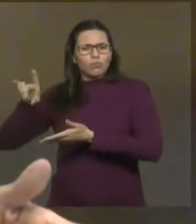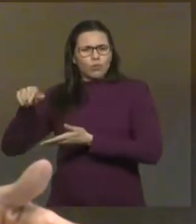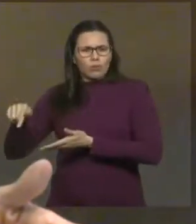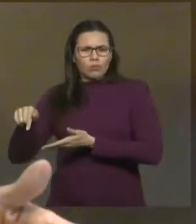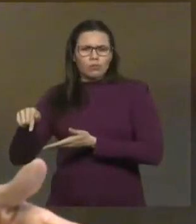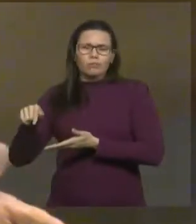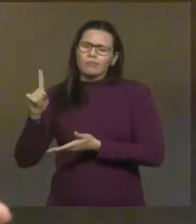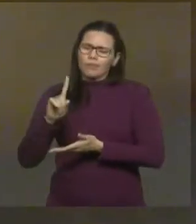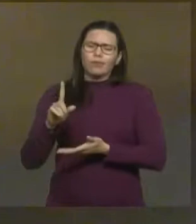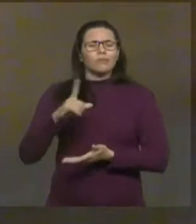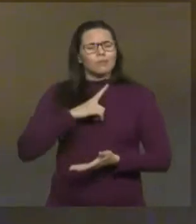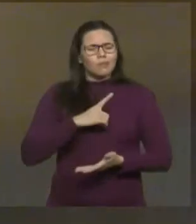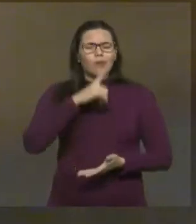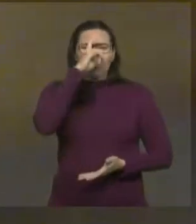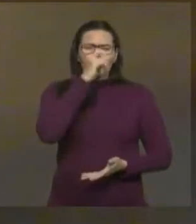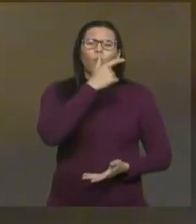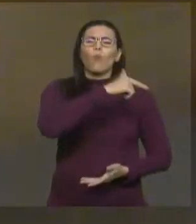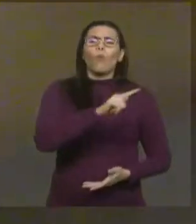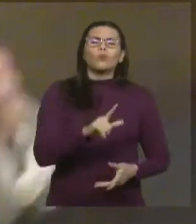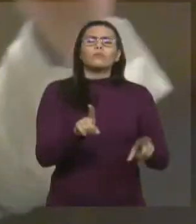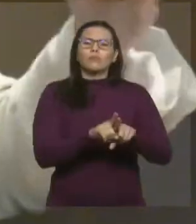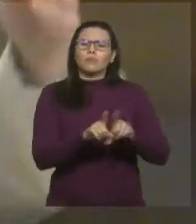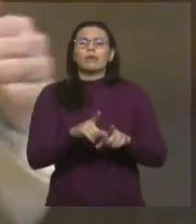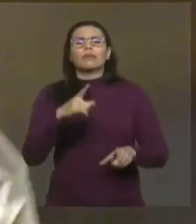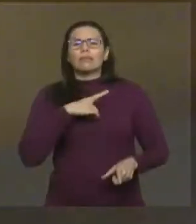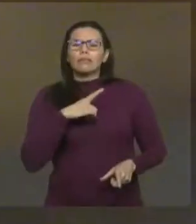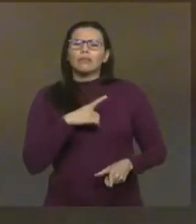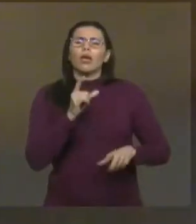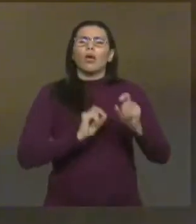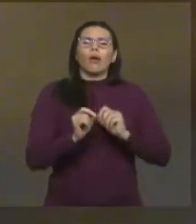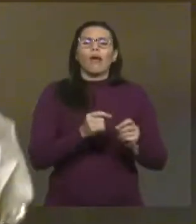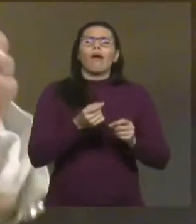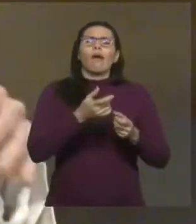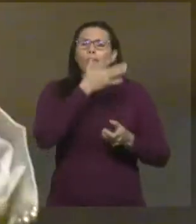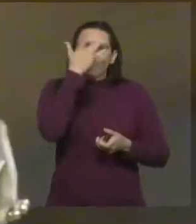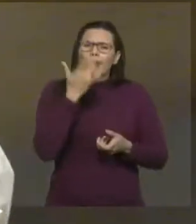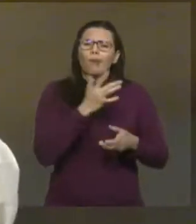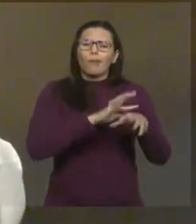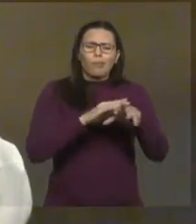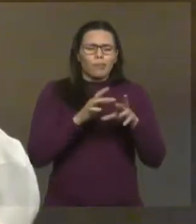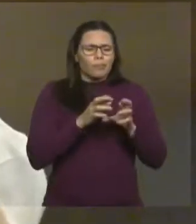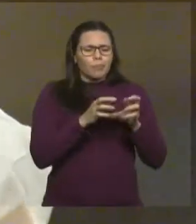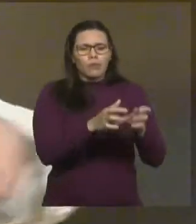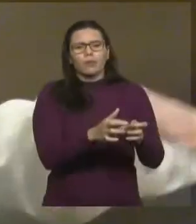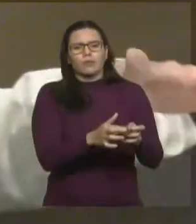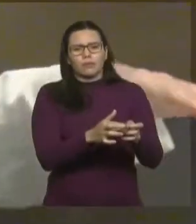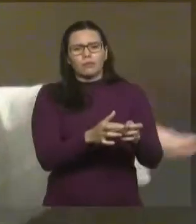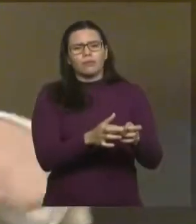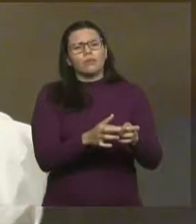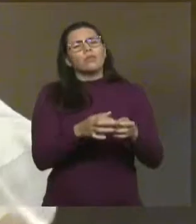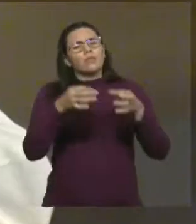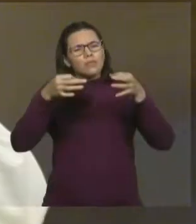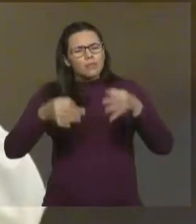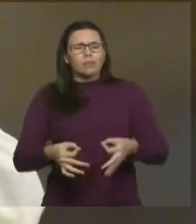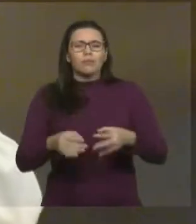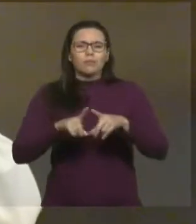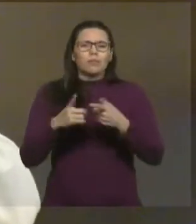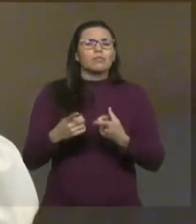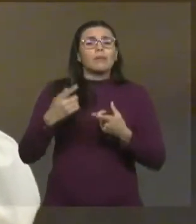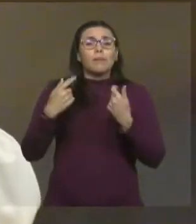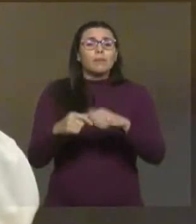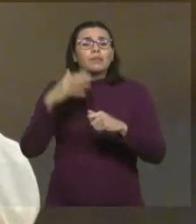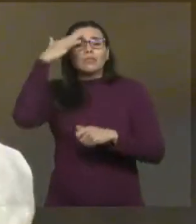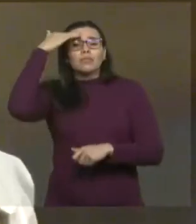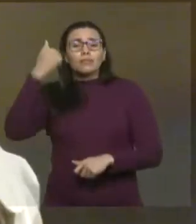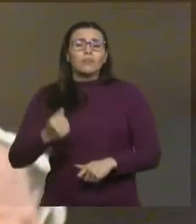recebendo nada, vai ter sempre esse desalinhamento. É isso, nós já todos sabemos que o Aldenor Abelo